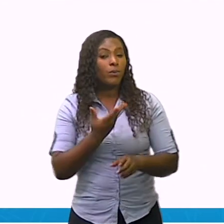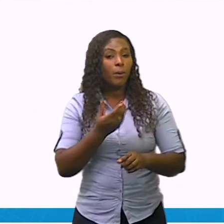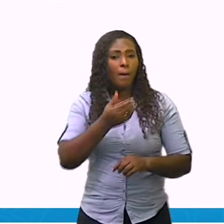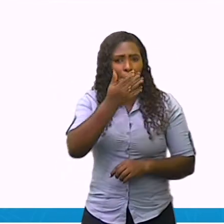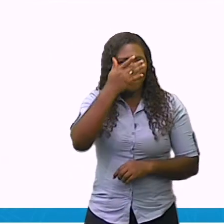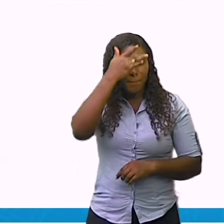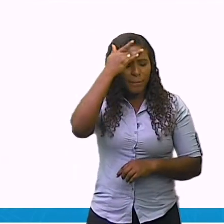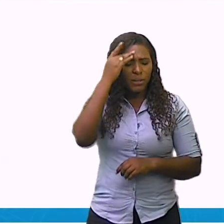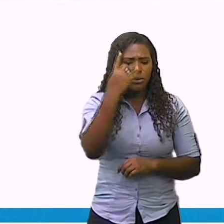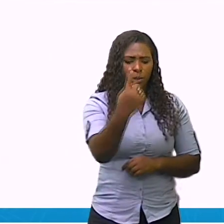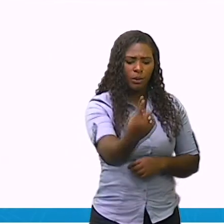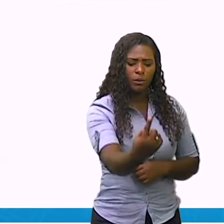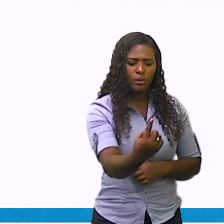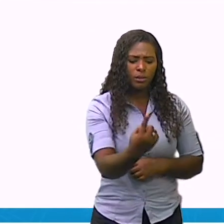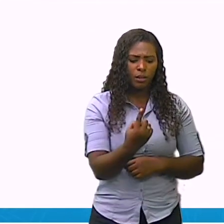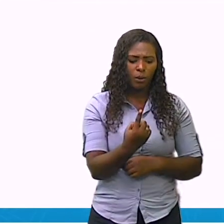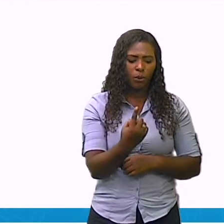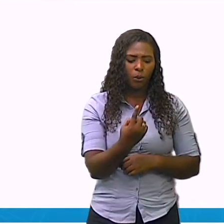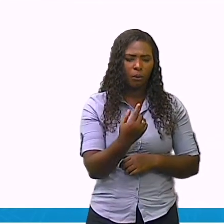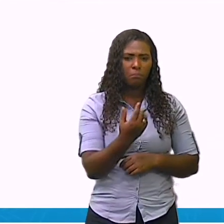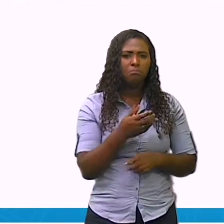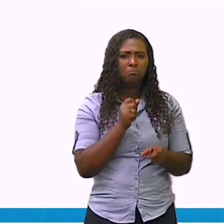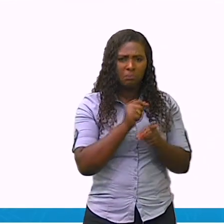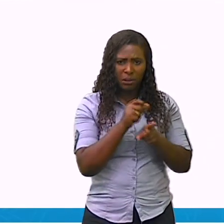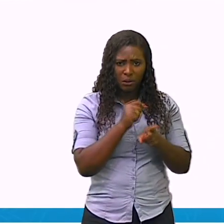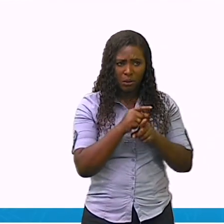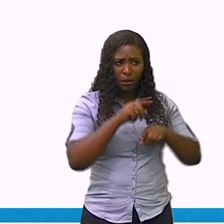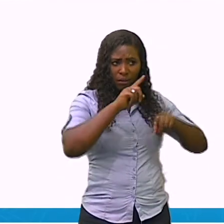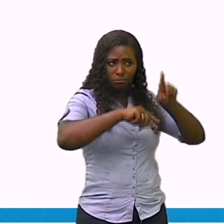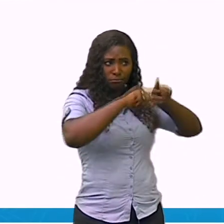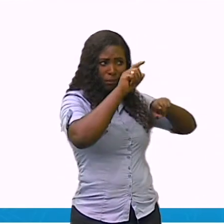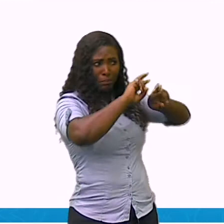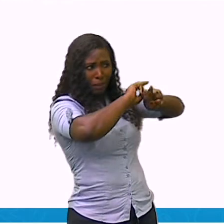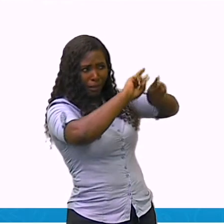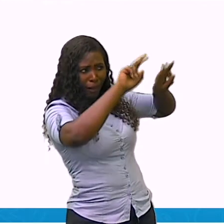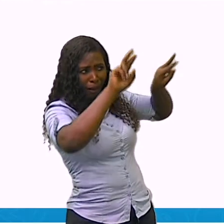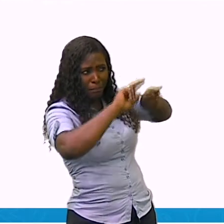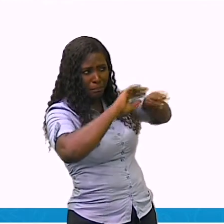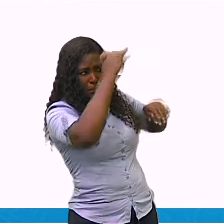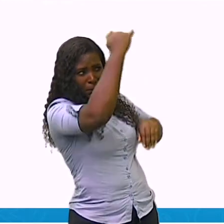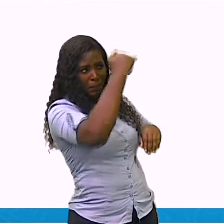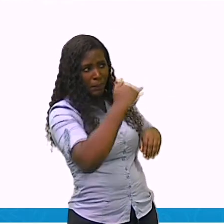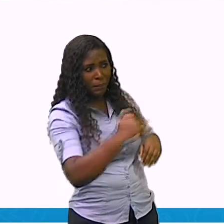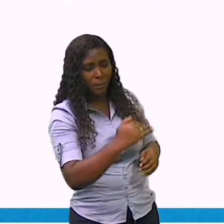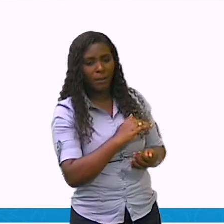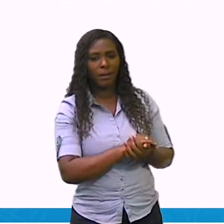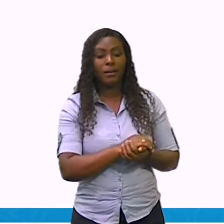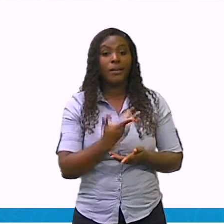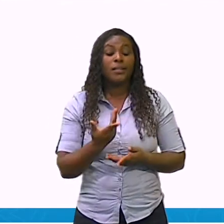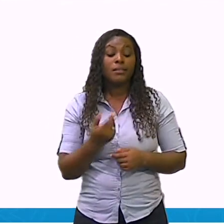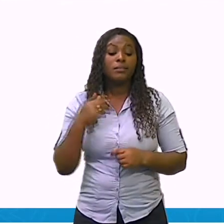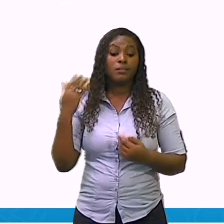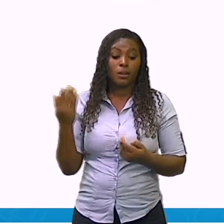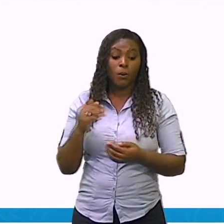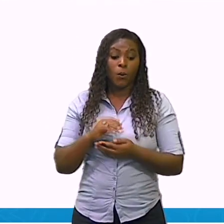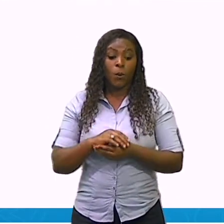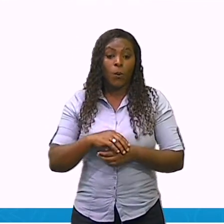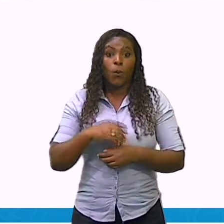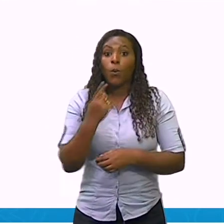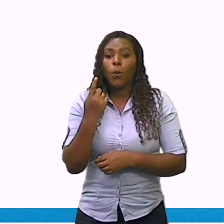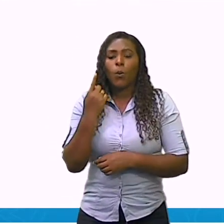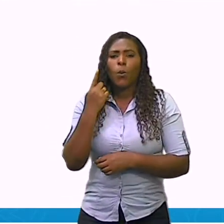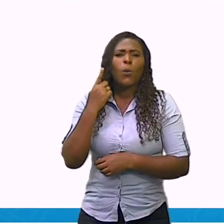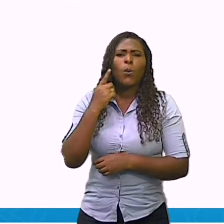dias em que a mercadoria ficou emprestada são as variáveis. O valor